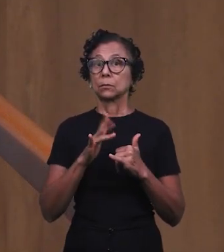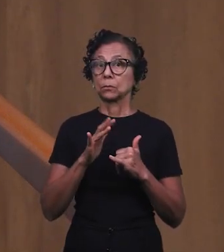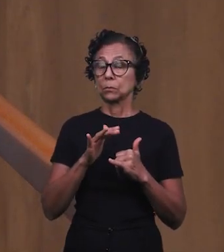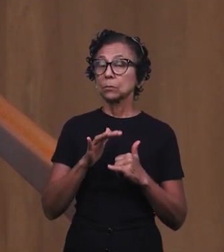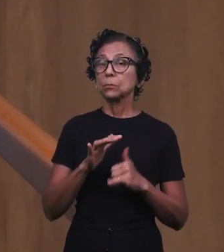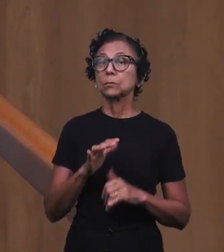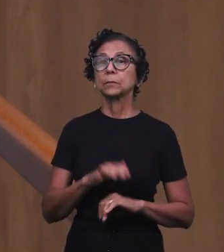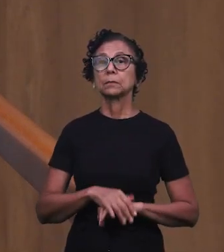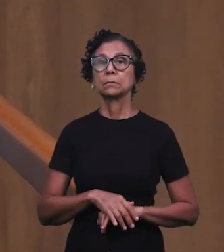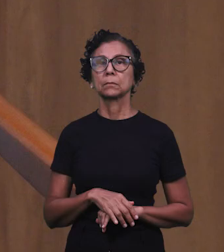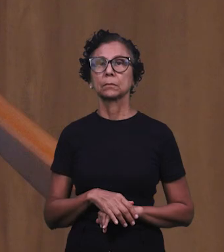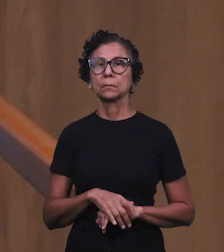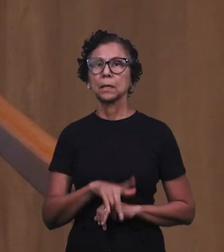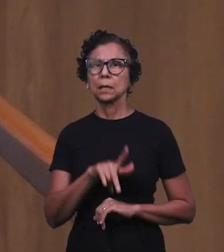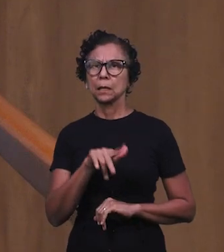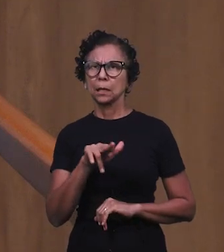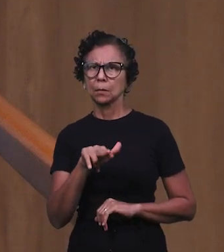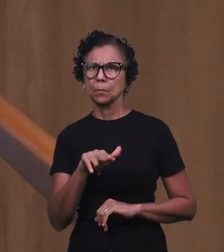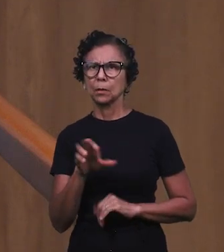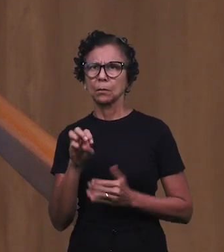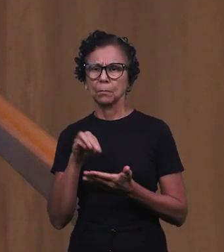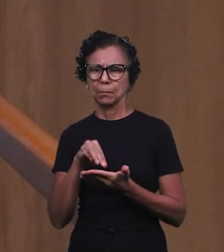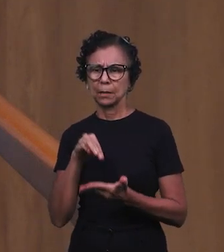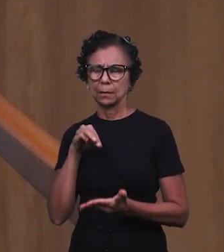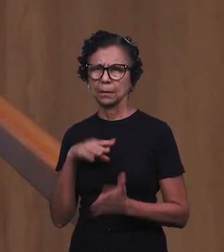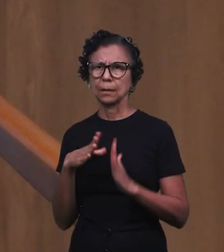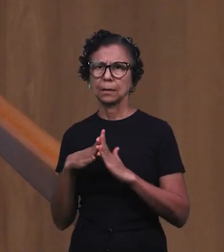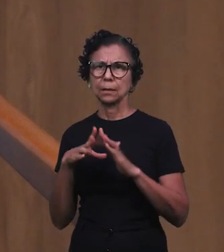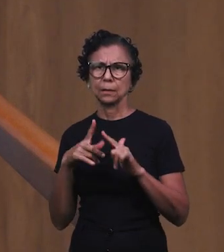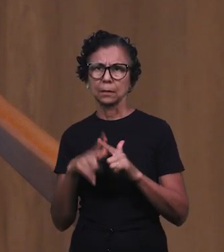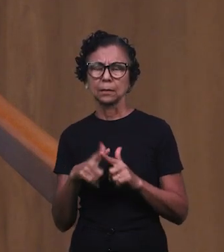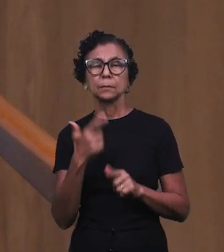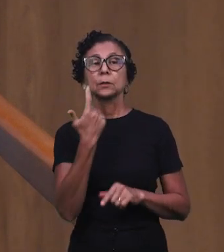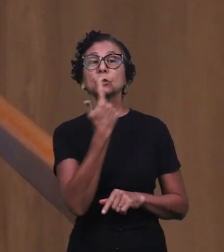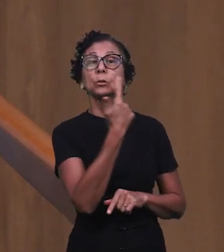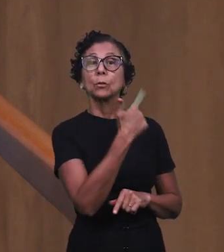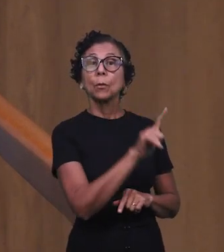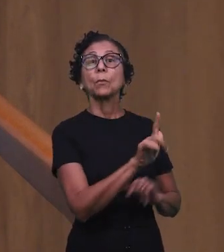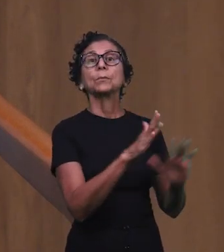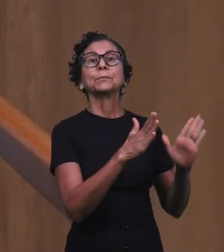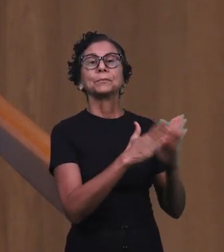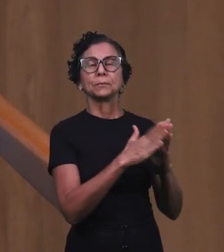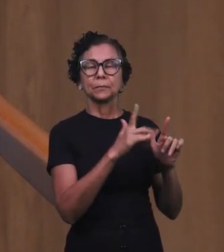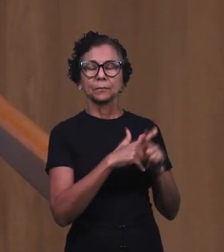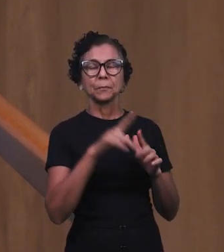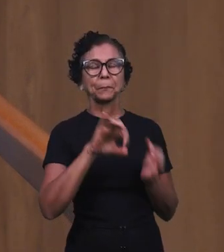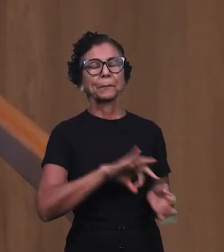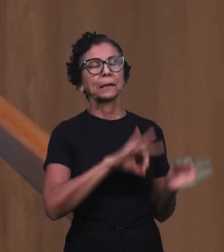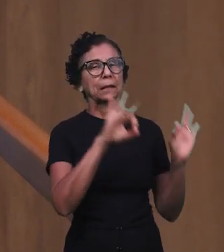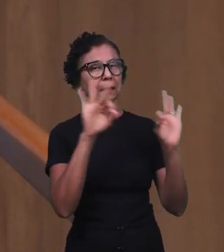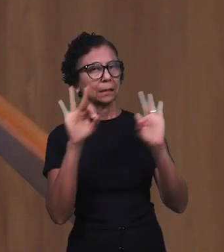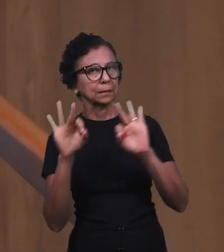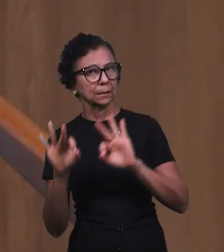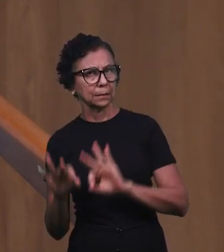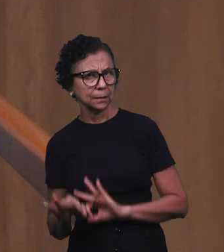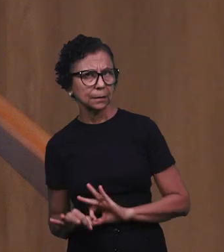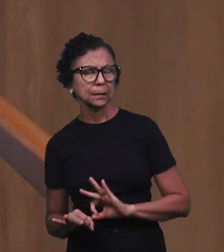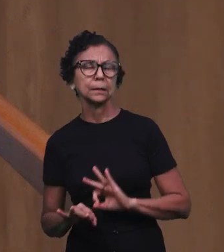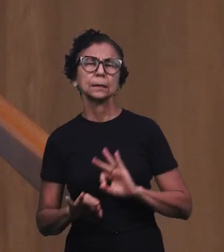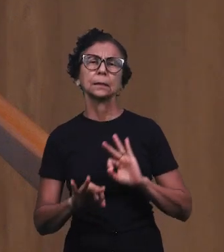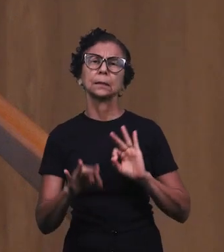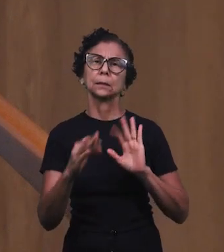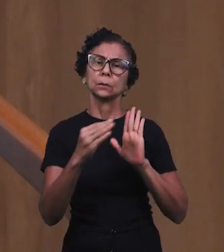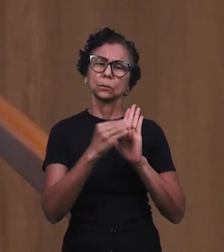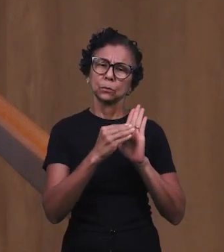Cristã Maranata, irmãos também nossos de outras igrejas que assistem, participam de